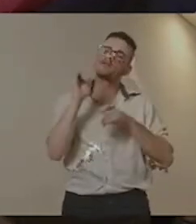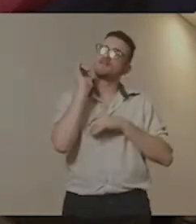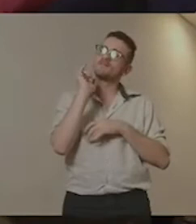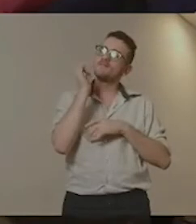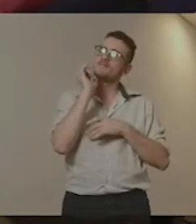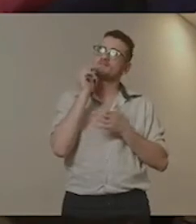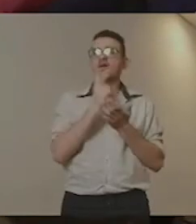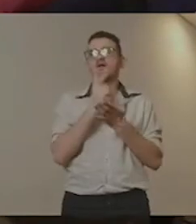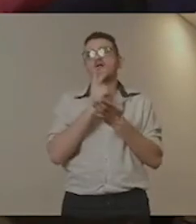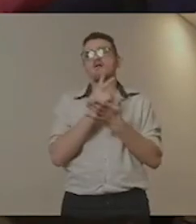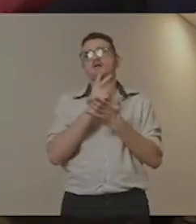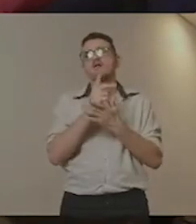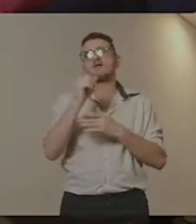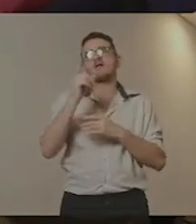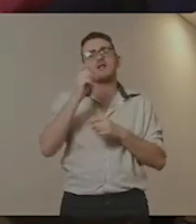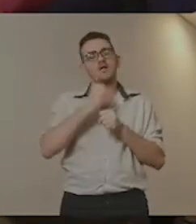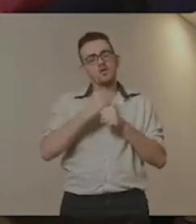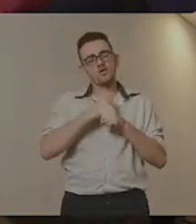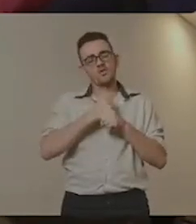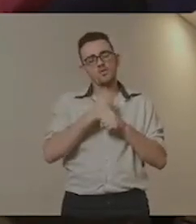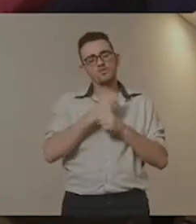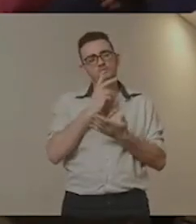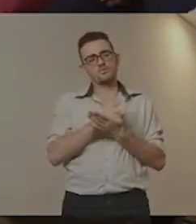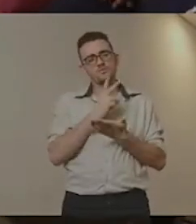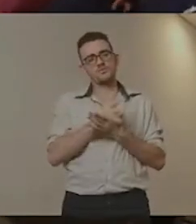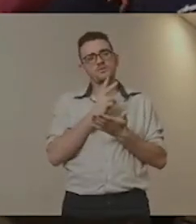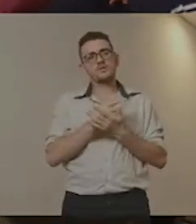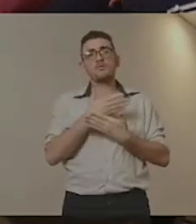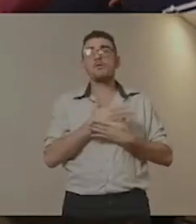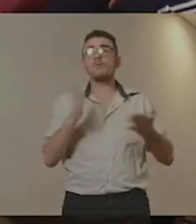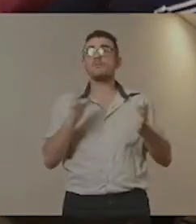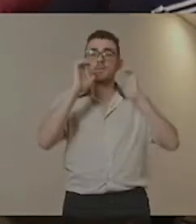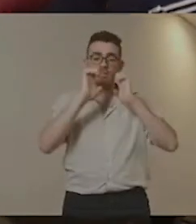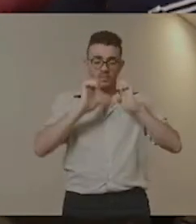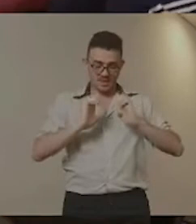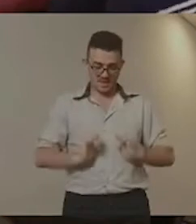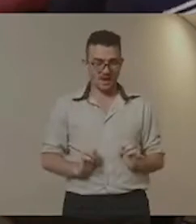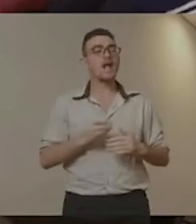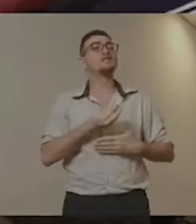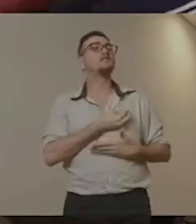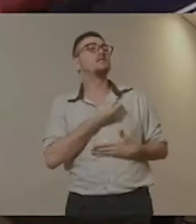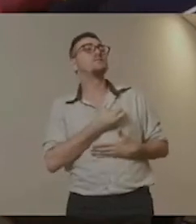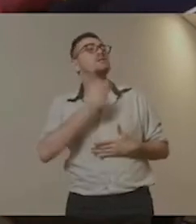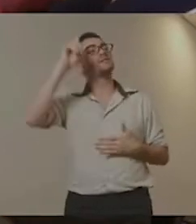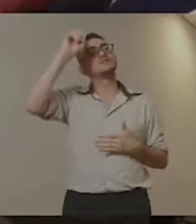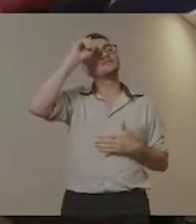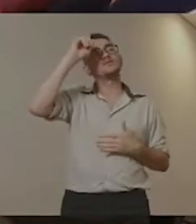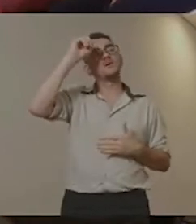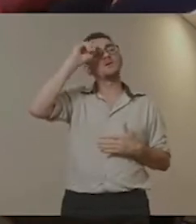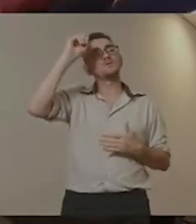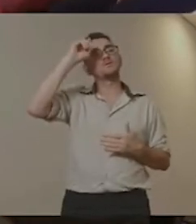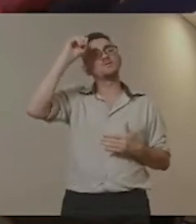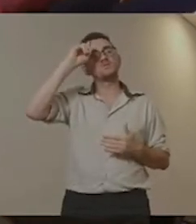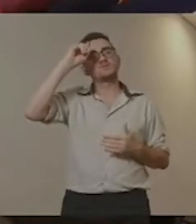ano é uma disponibilidade ética que precisa estar presente todos os dias em todos